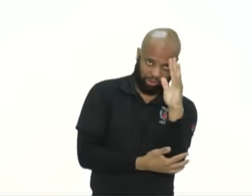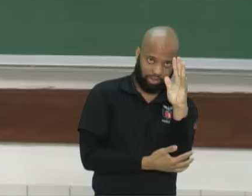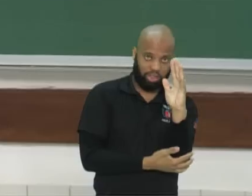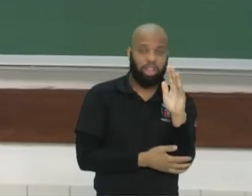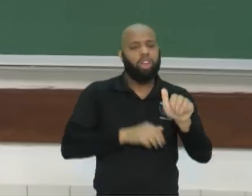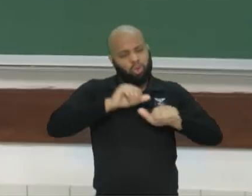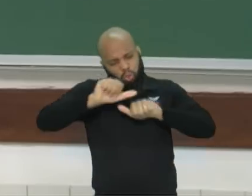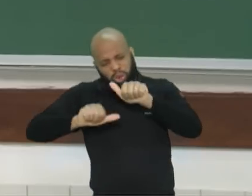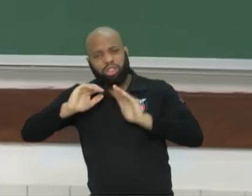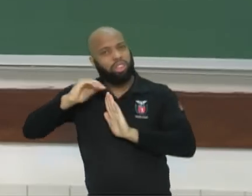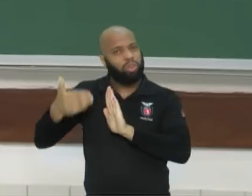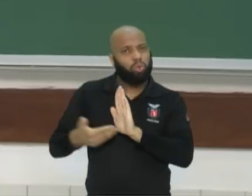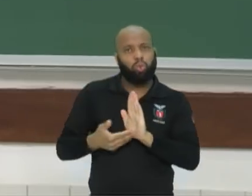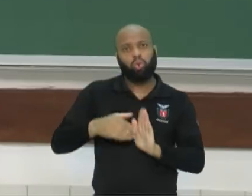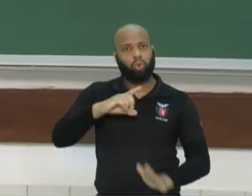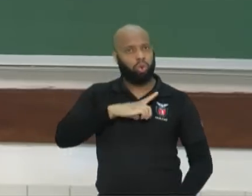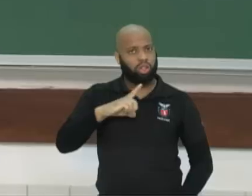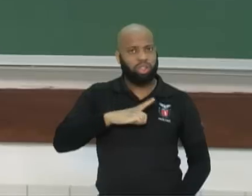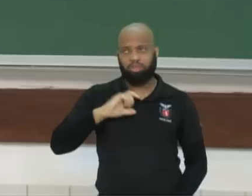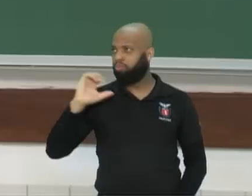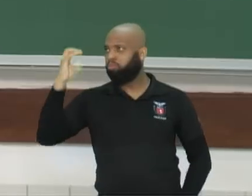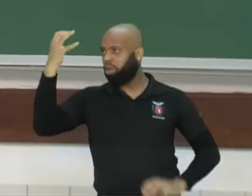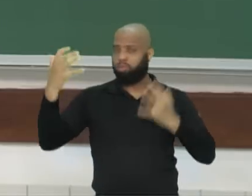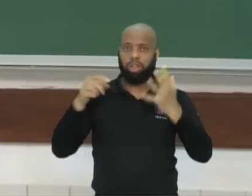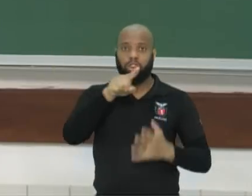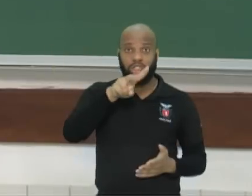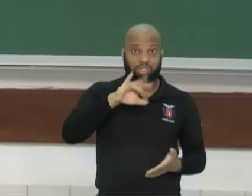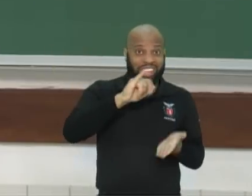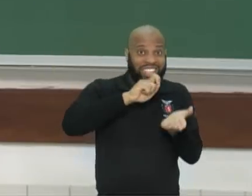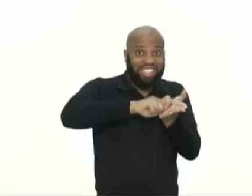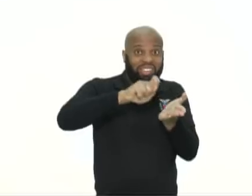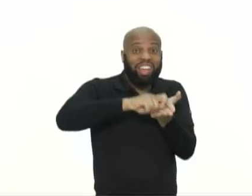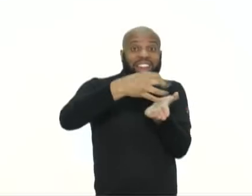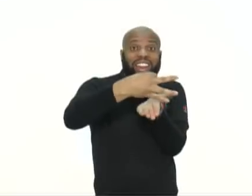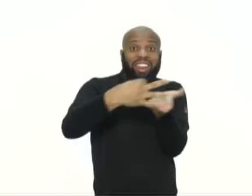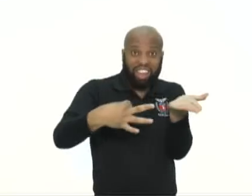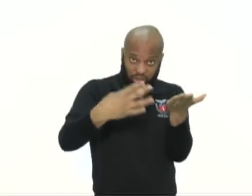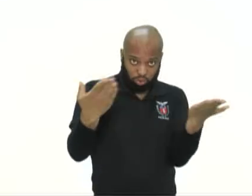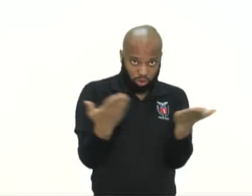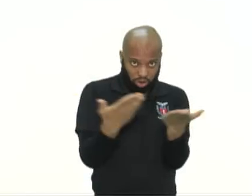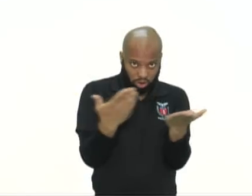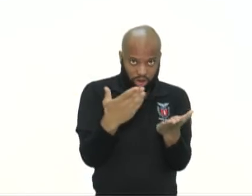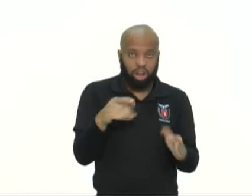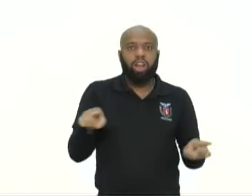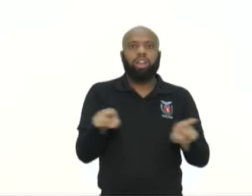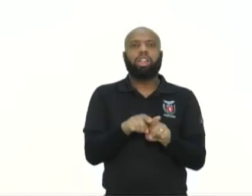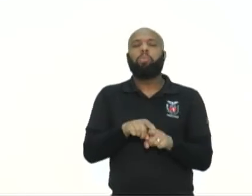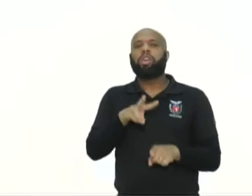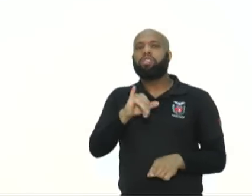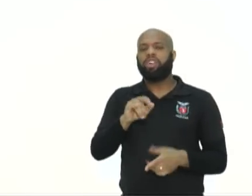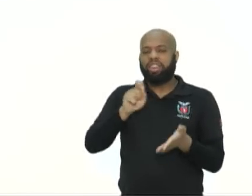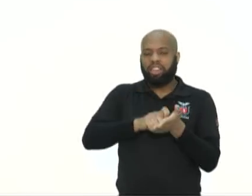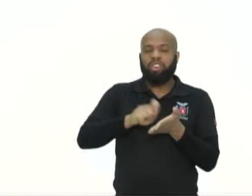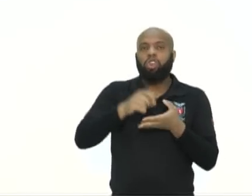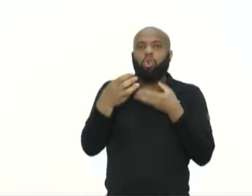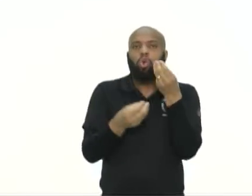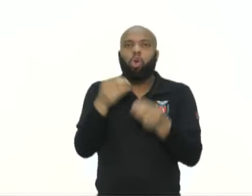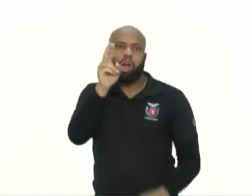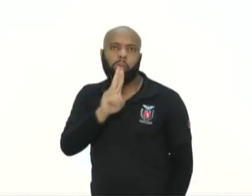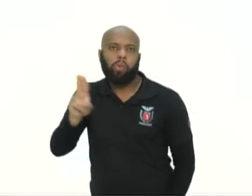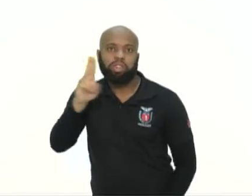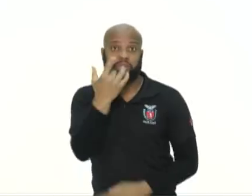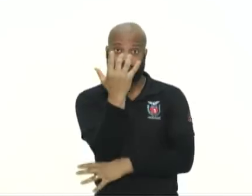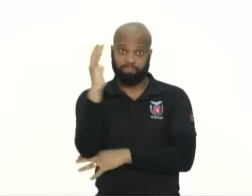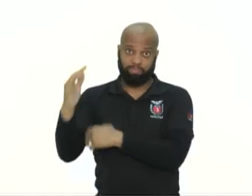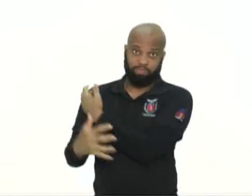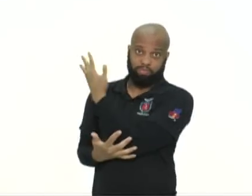as modificações que resultam da exploração dos recursos naturais. Escreva também exemplos de como usar o meio ambiente de forma